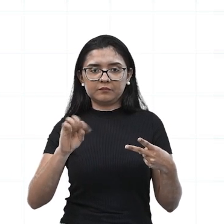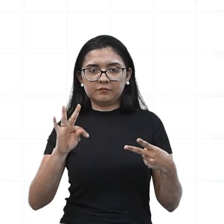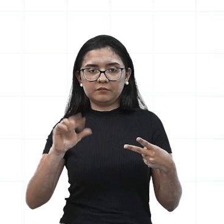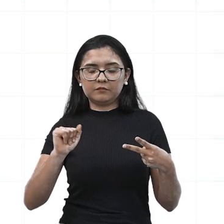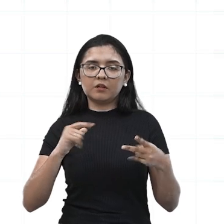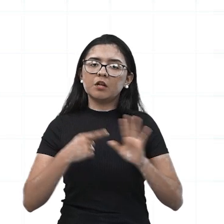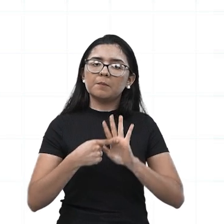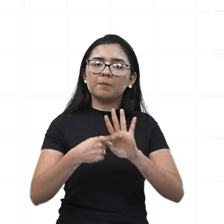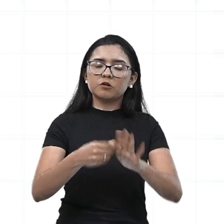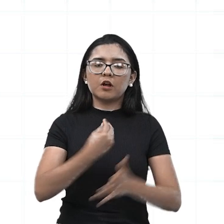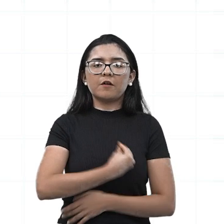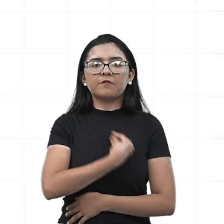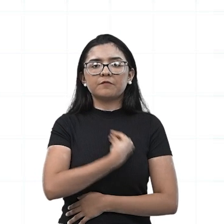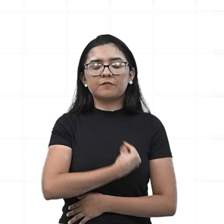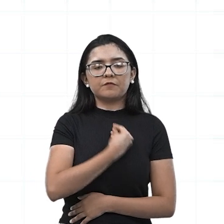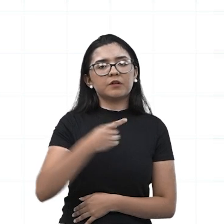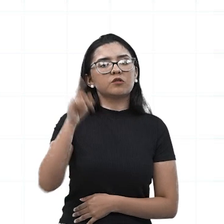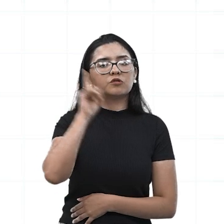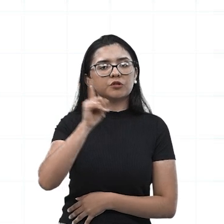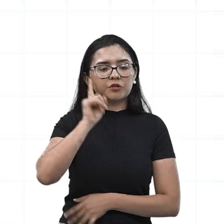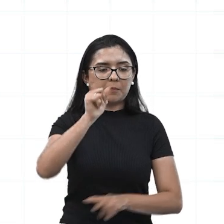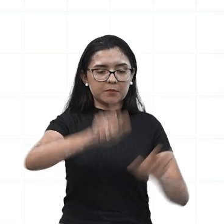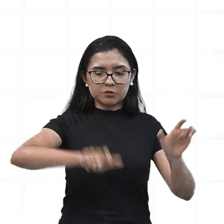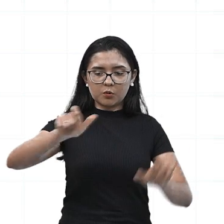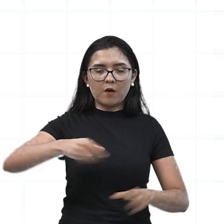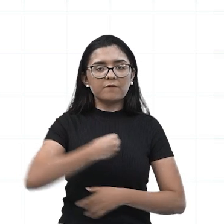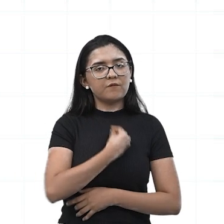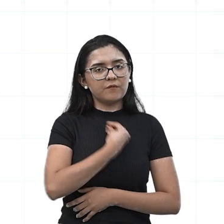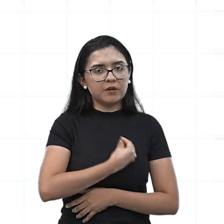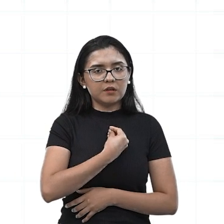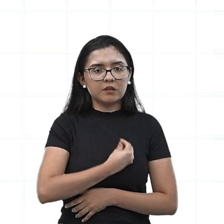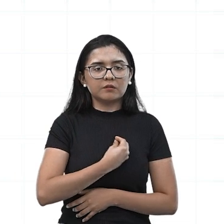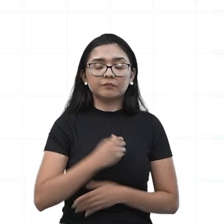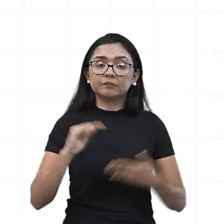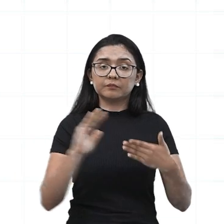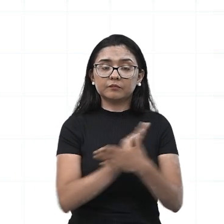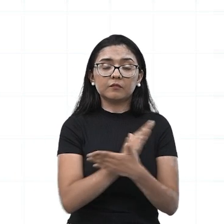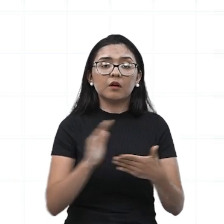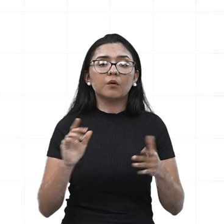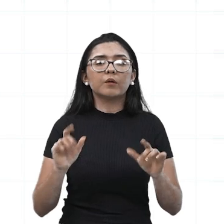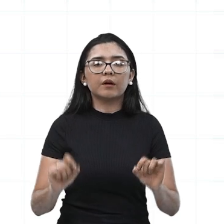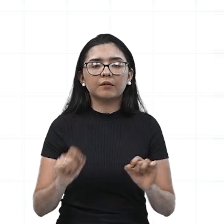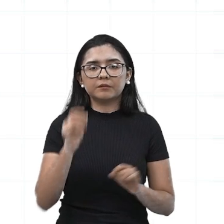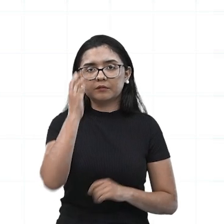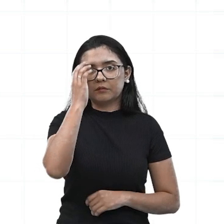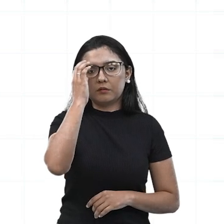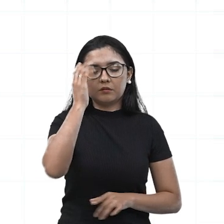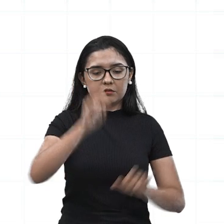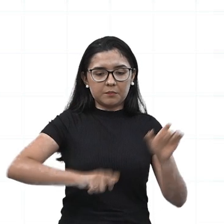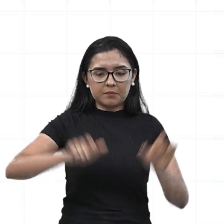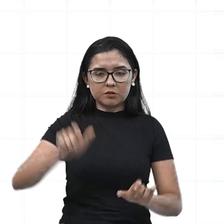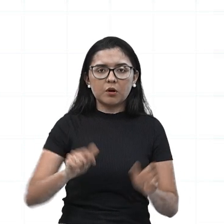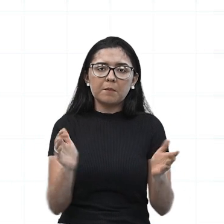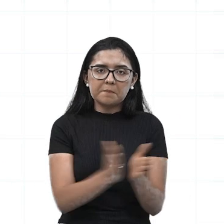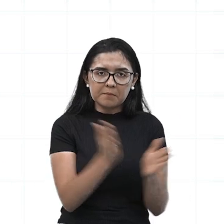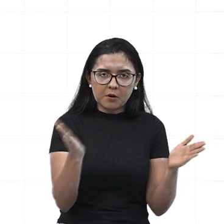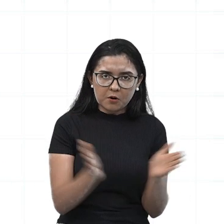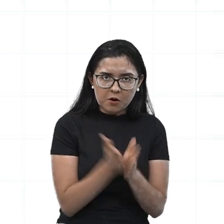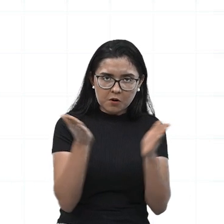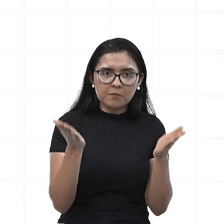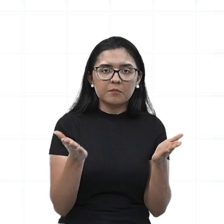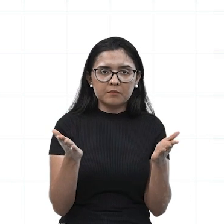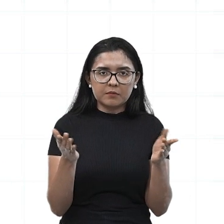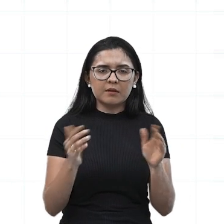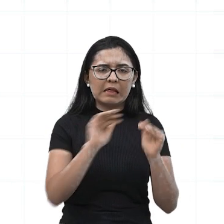retrata a vida do cotidiano das pessoas, algumas vezes das pessoas menos favorecidas,